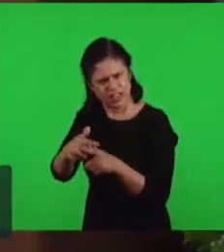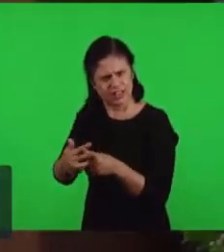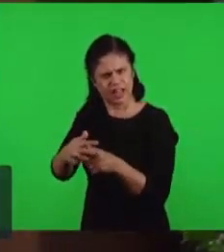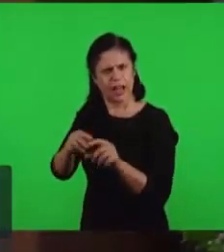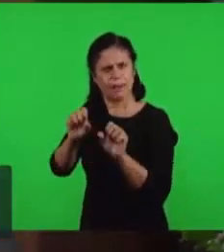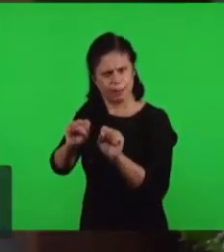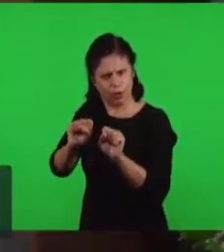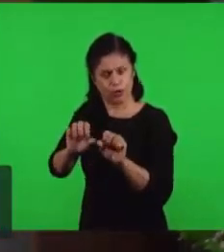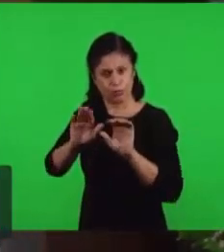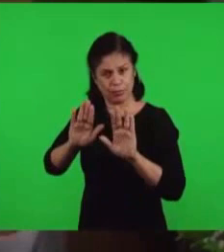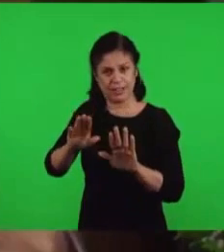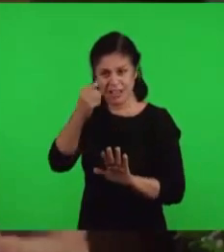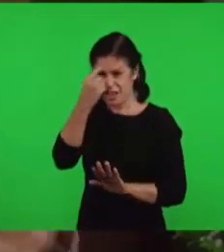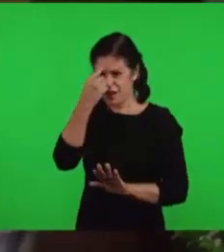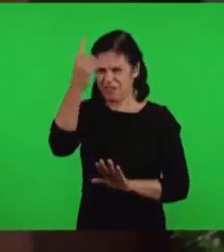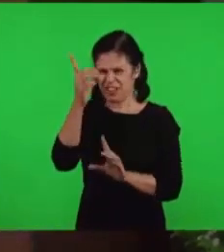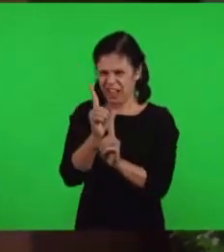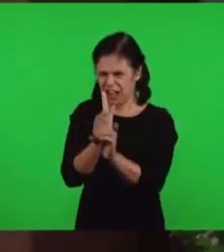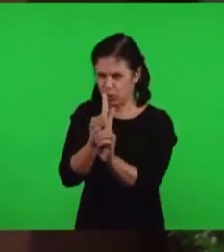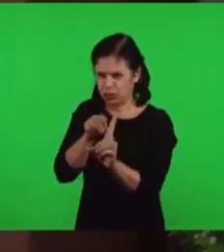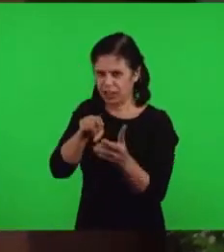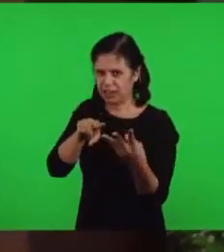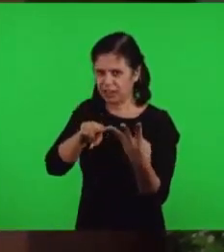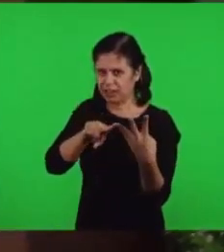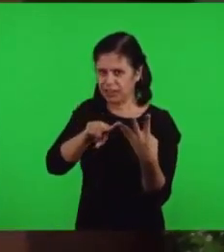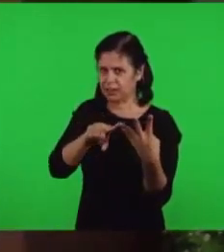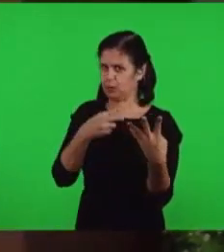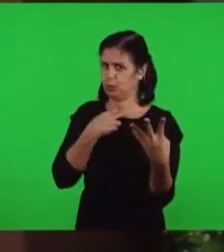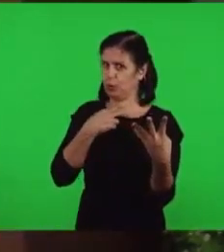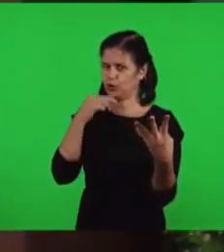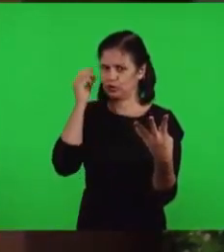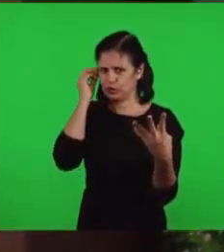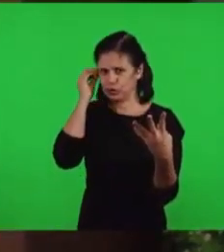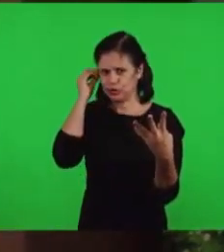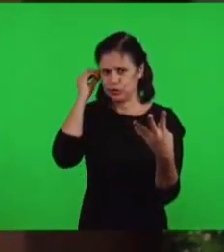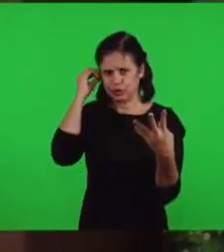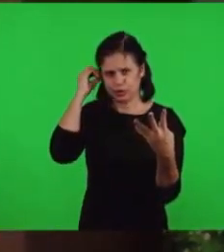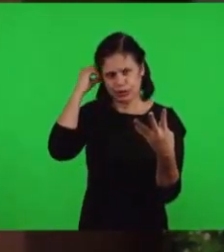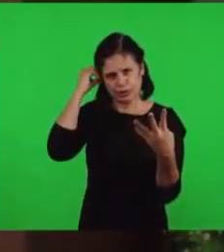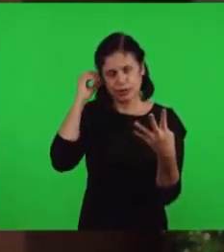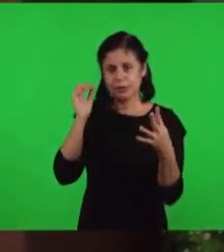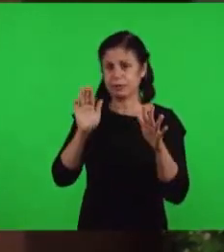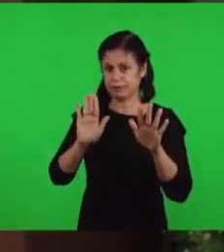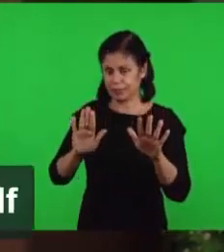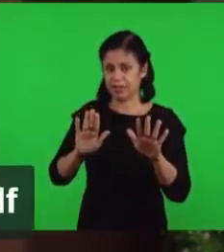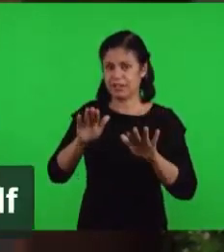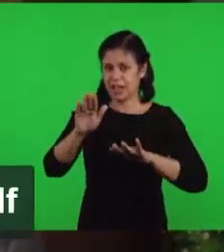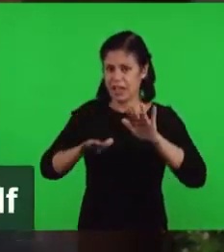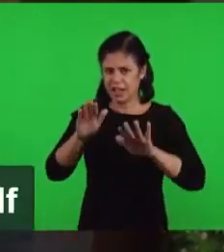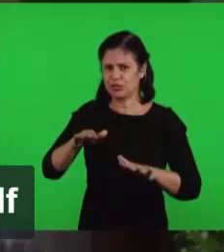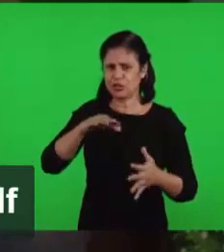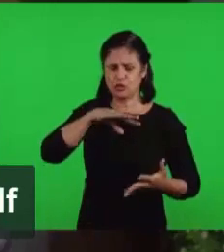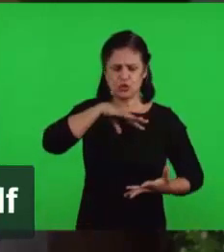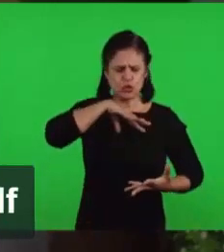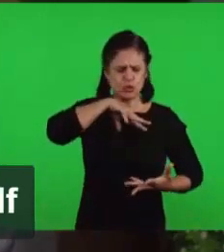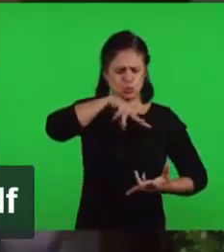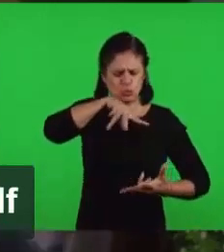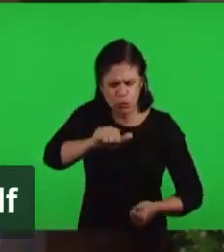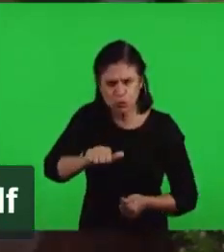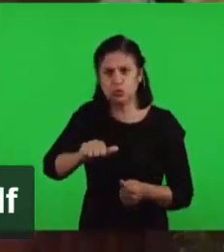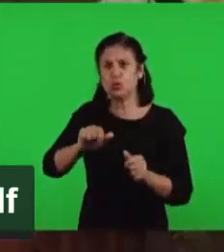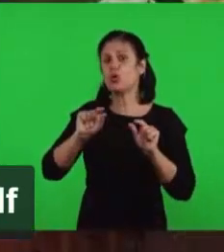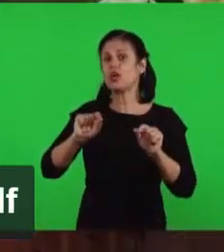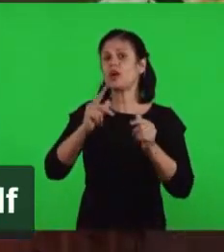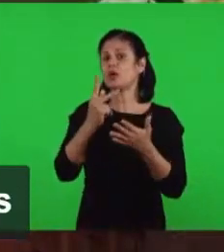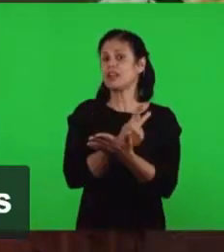criar doutrinas ele não pode e esse é o grande problema que você encontra em todos os lugares do mundo quando o pastor